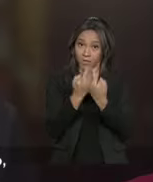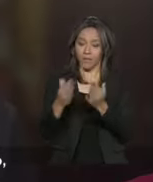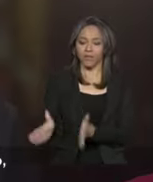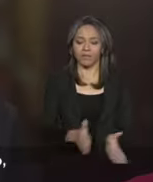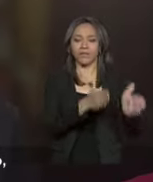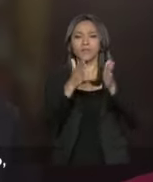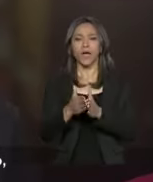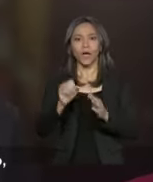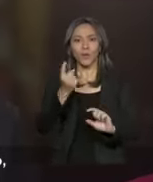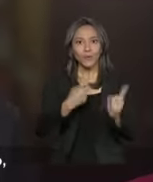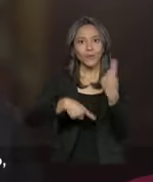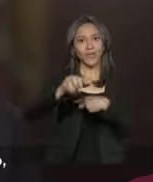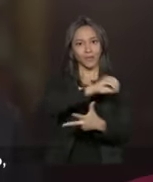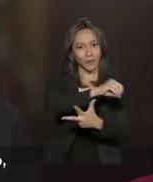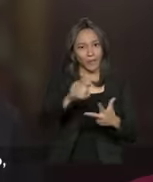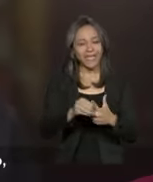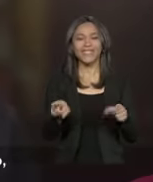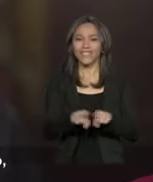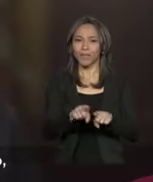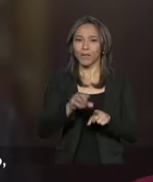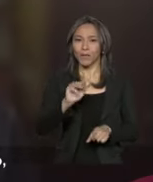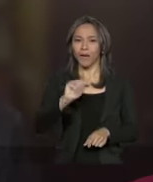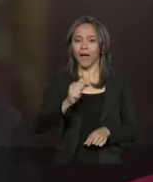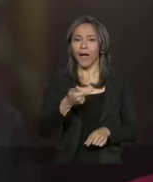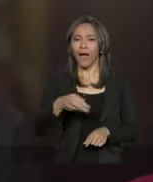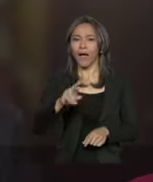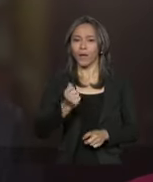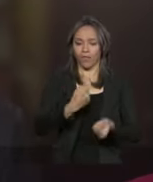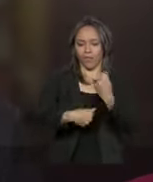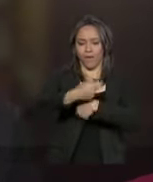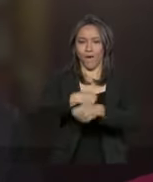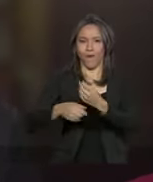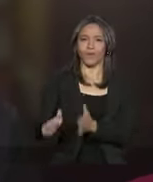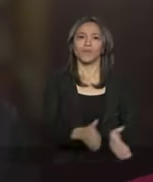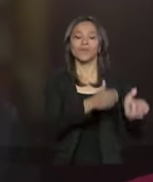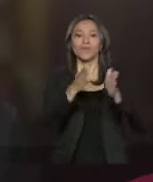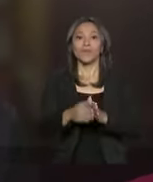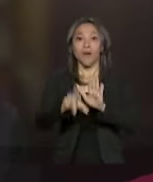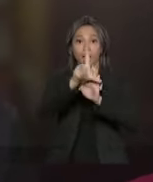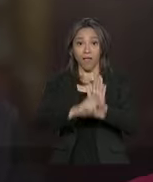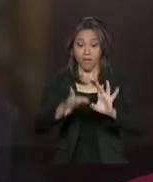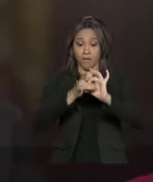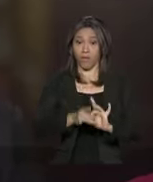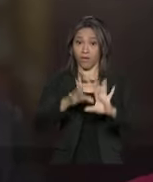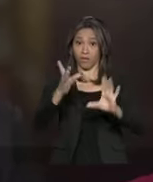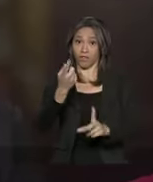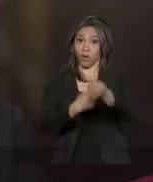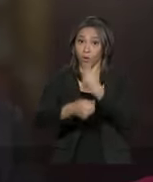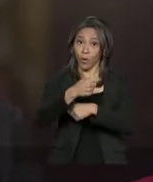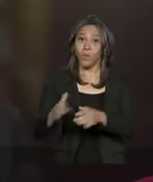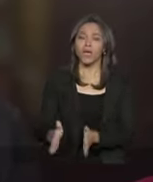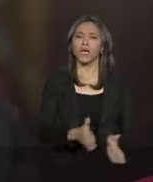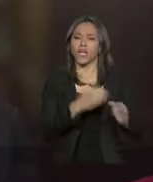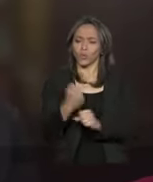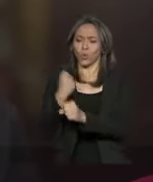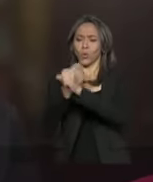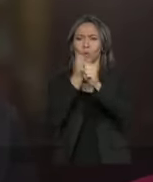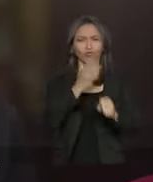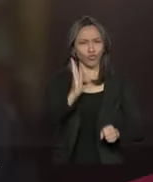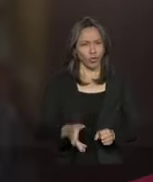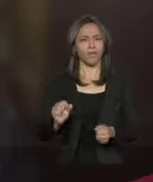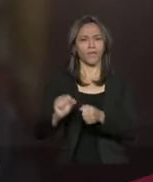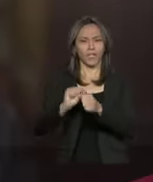o sucesso do enem e do nosso agronegócio a lei da liberdade econômica e as obras feitas